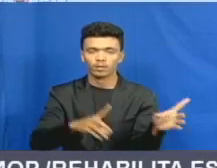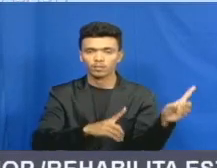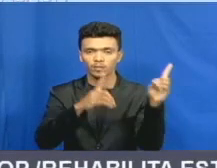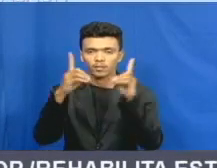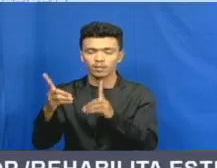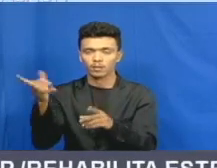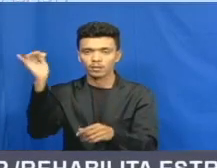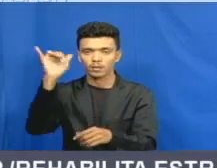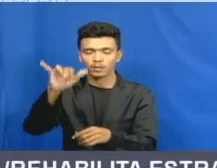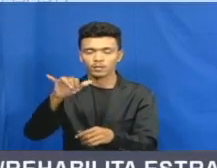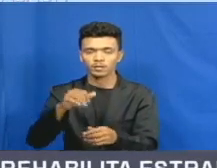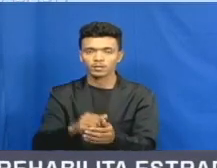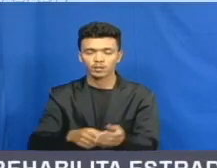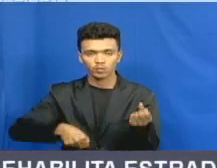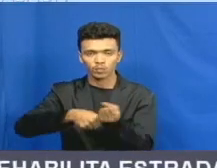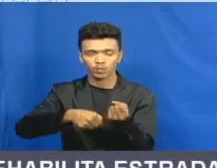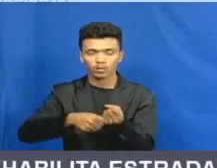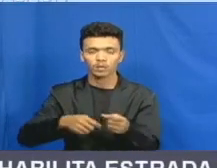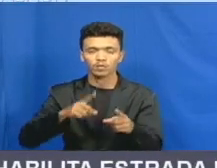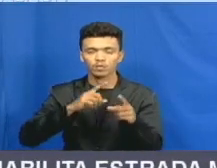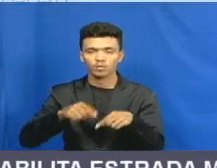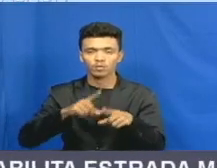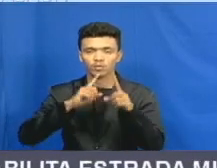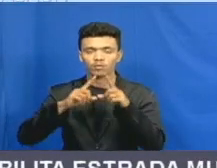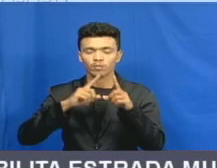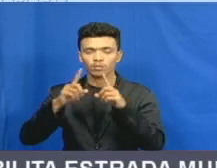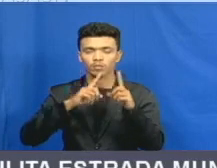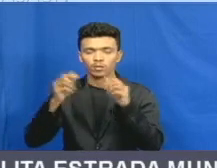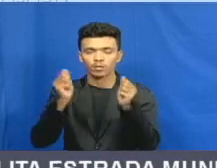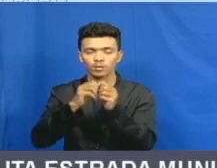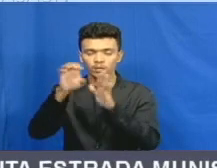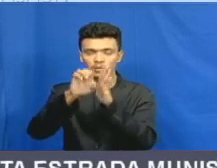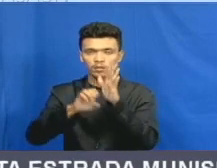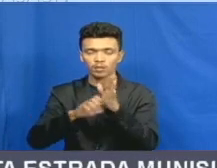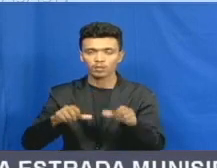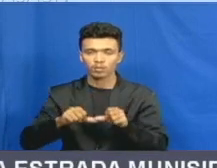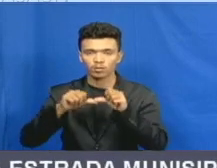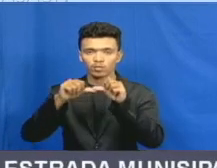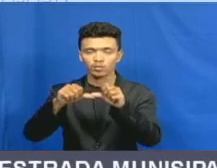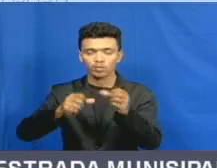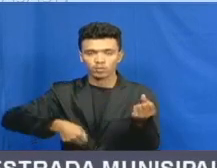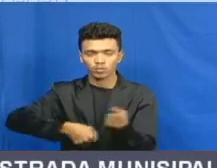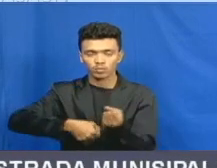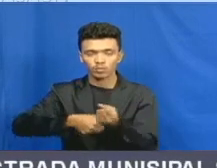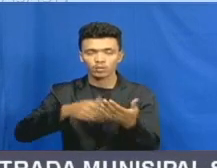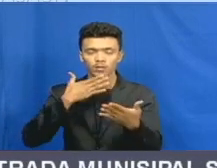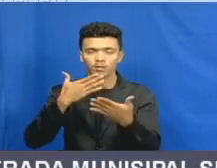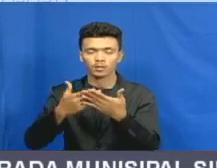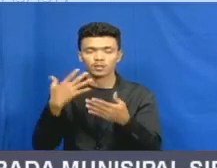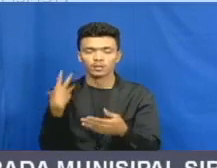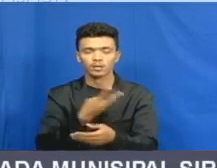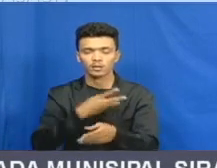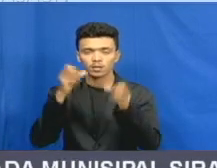Primeiro-Ministro Ocorazem, para ami forra noi, para staff Sira Roto, para continuar com dedicação dia, para ir